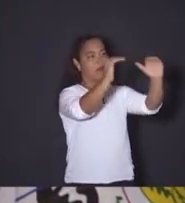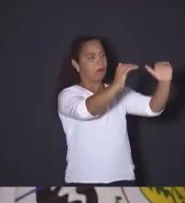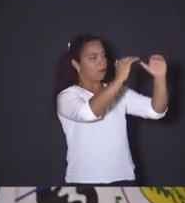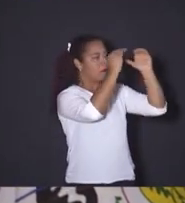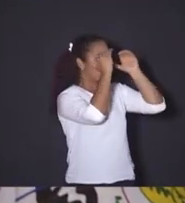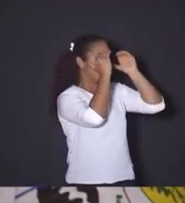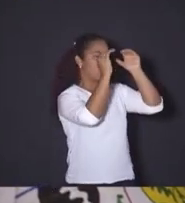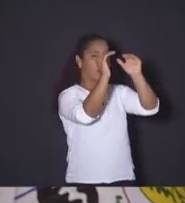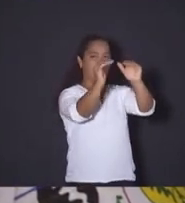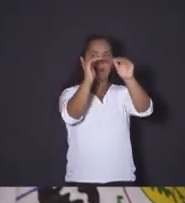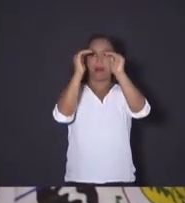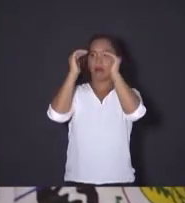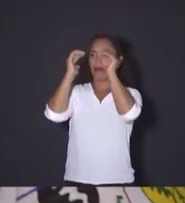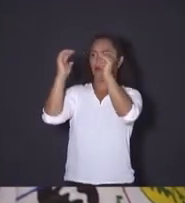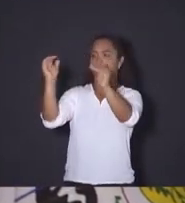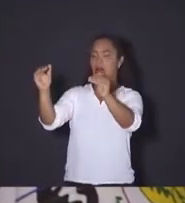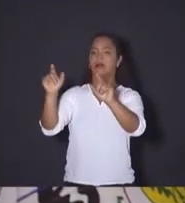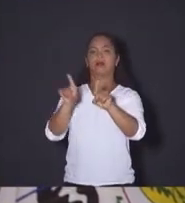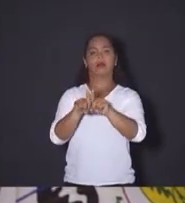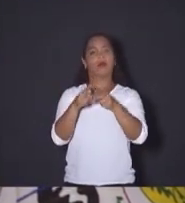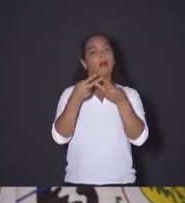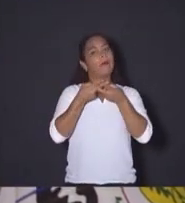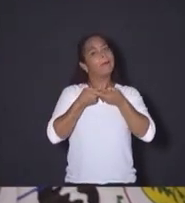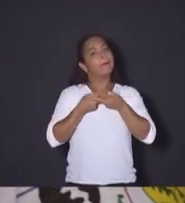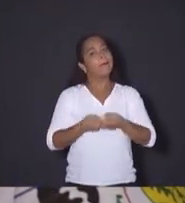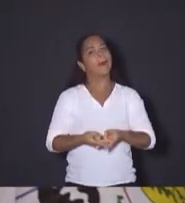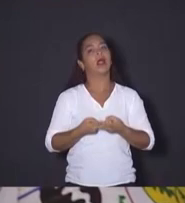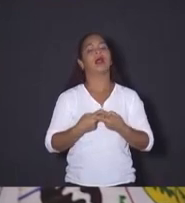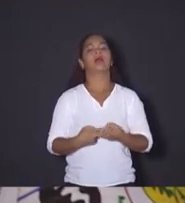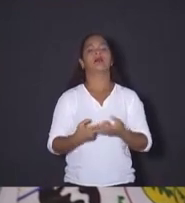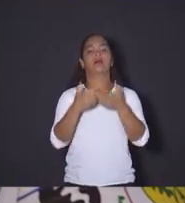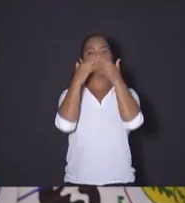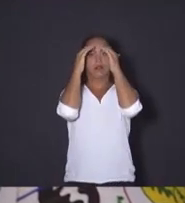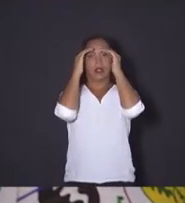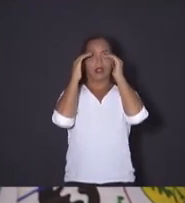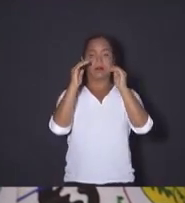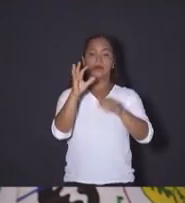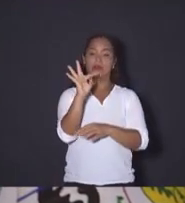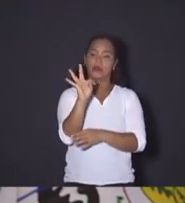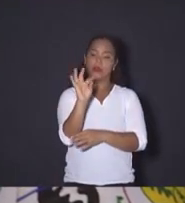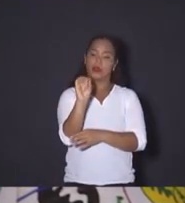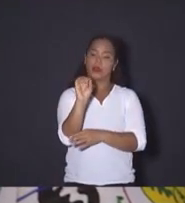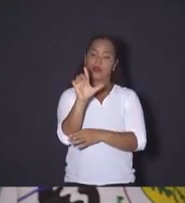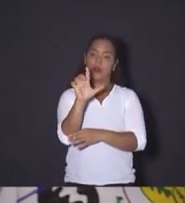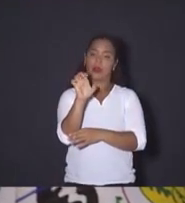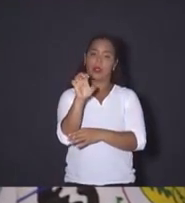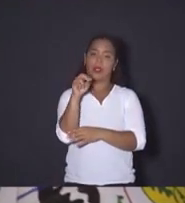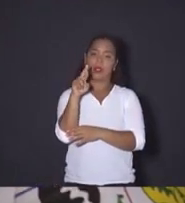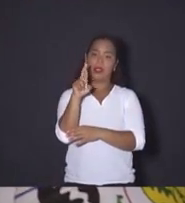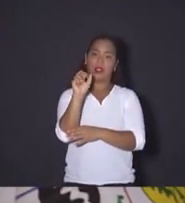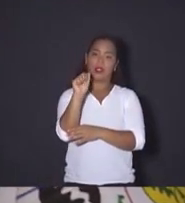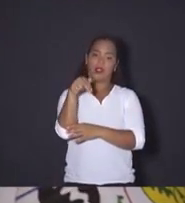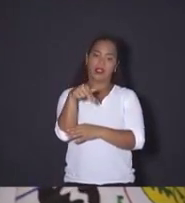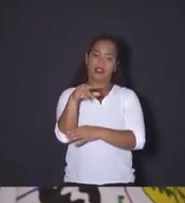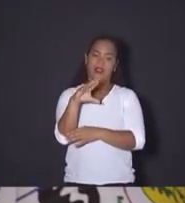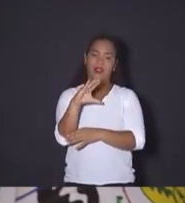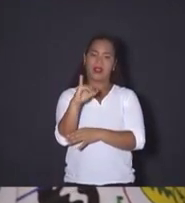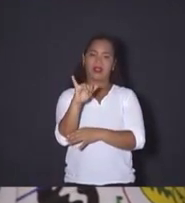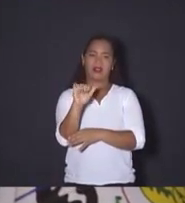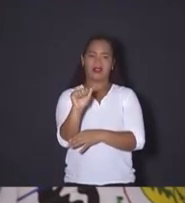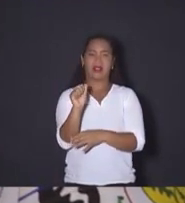tolerância mas sim de respeito verdadeiramente que a palavra tolerância é uma palavra às vezes muito pesada e muito